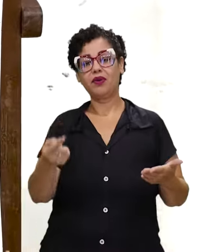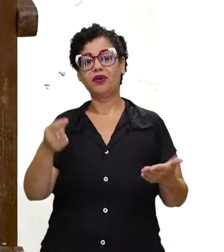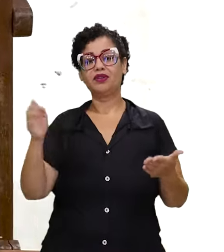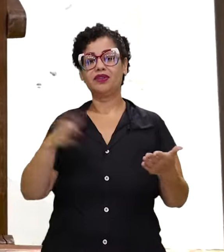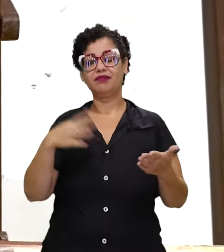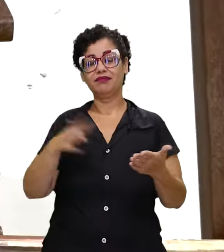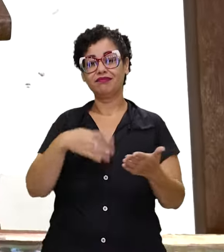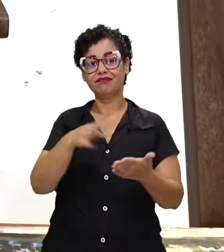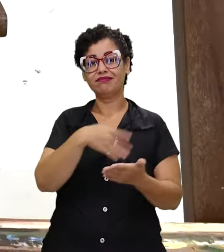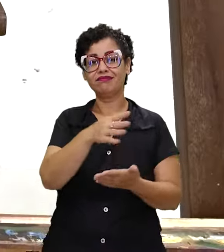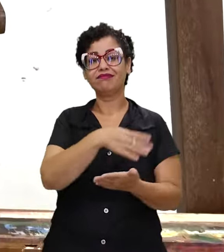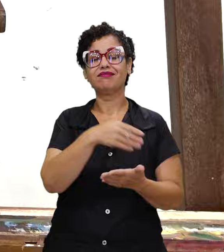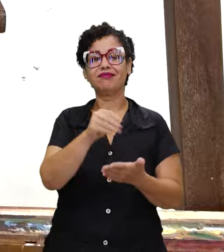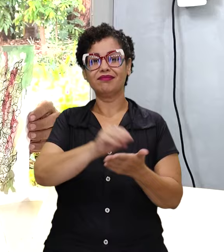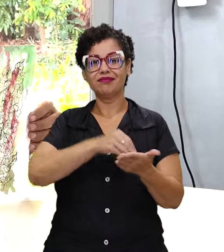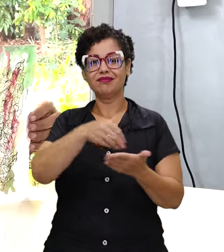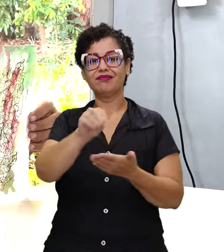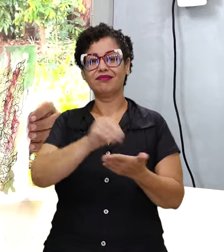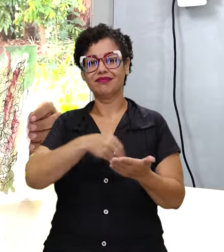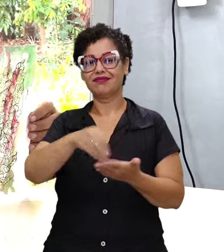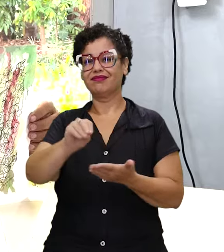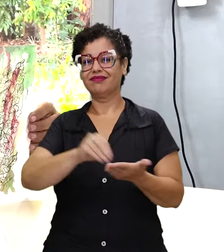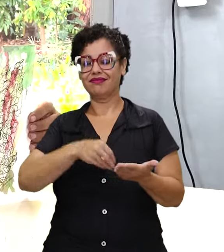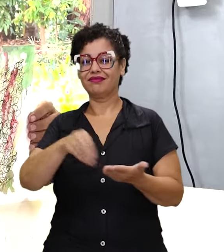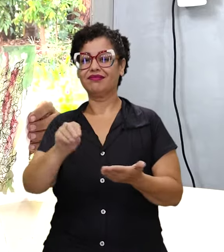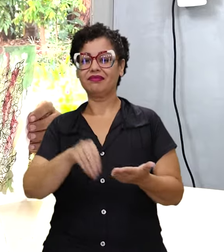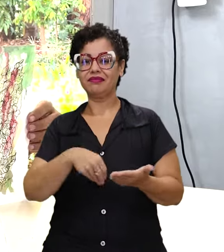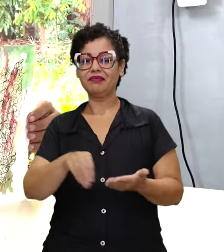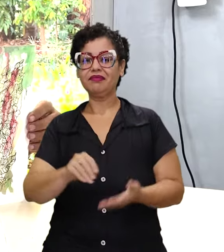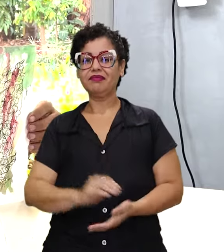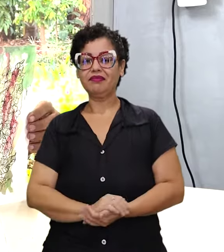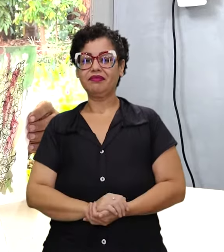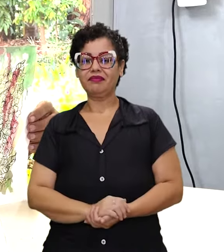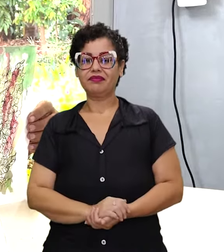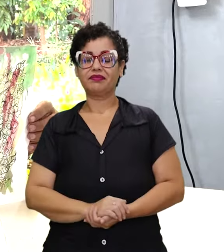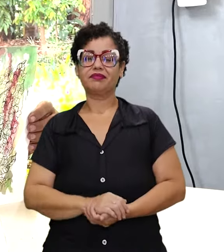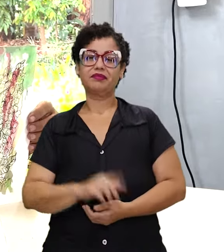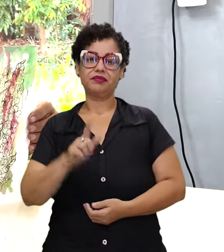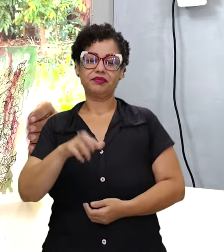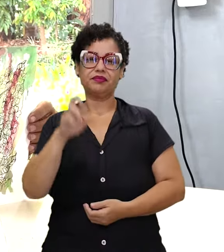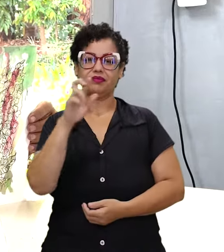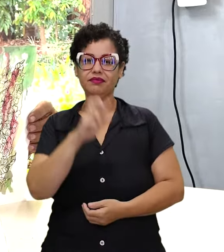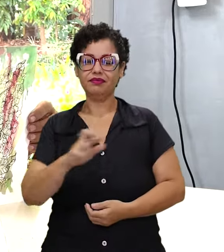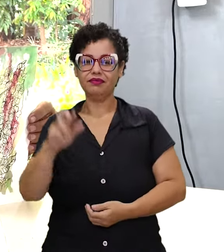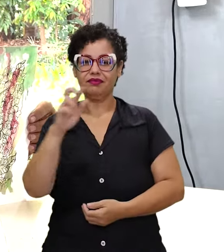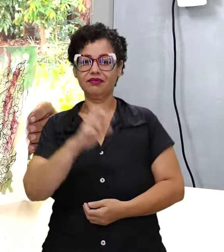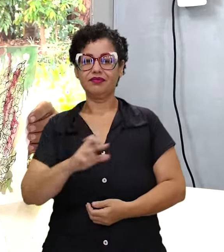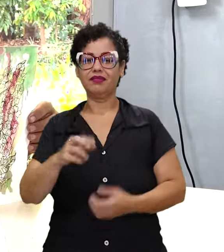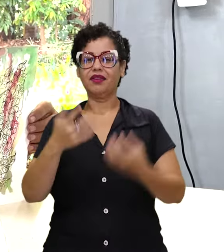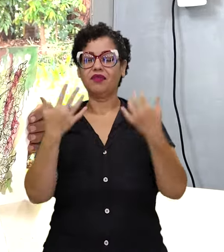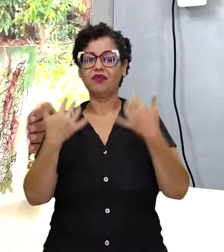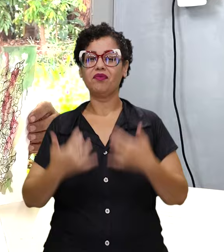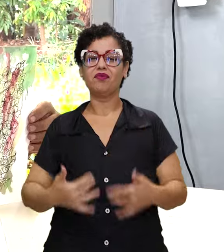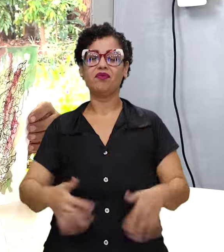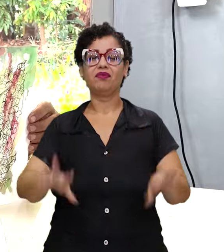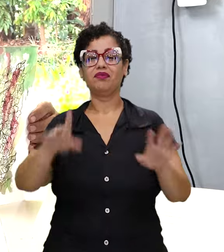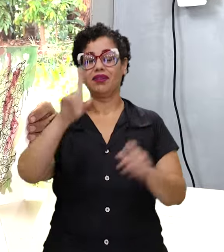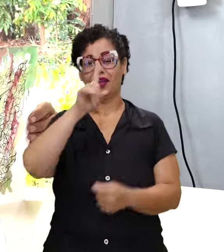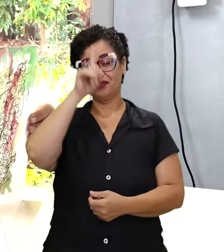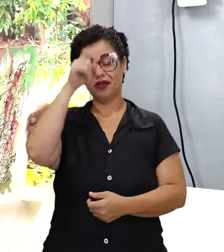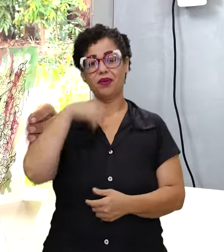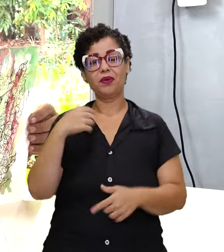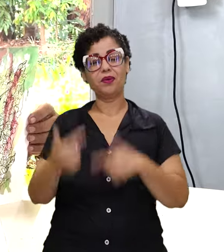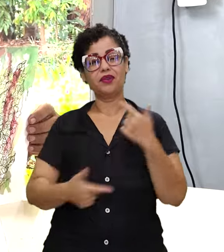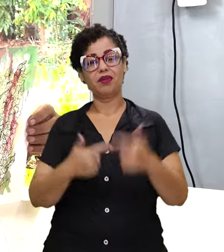tinta em cima, apliquei a tinta. É observando, deixando a fluidez acontecer aonde que eu